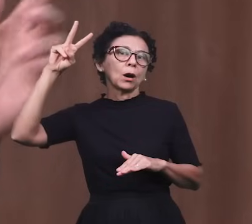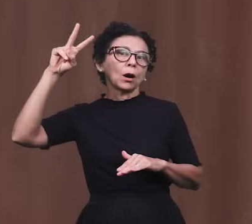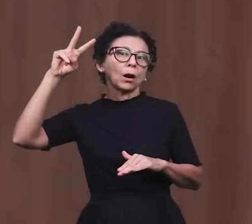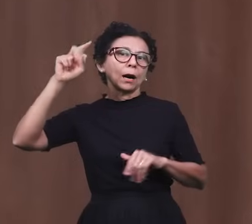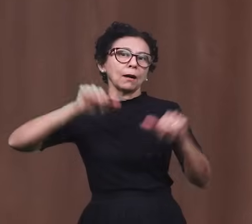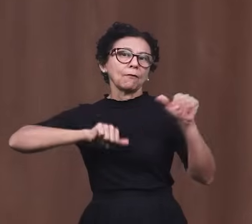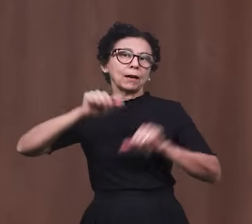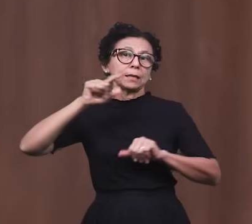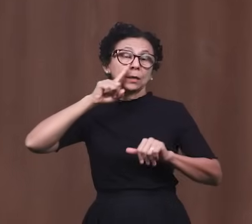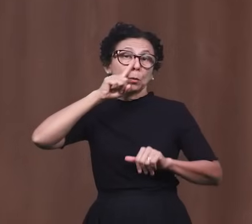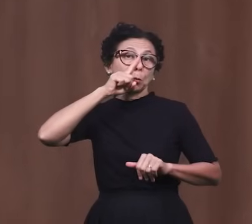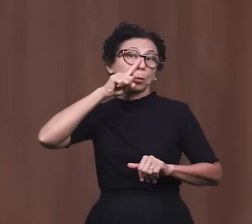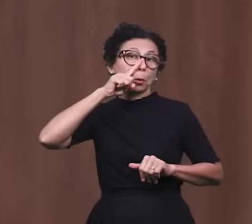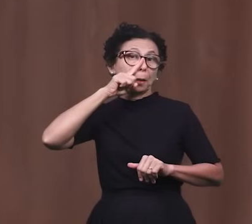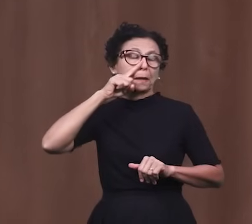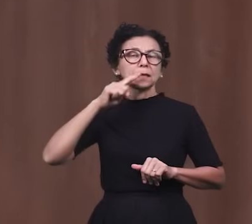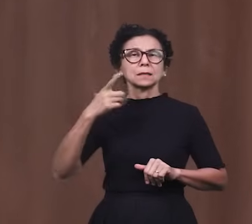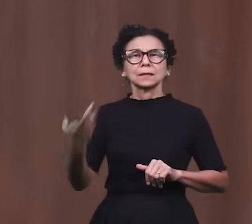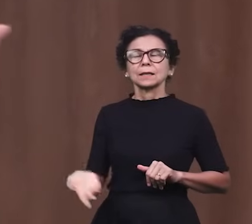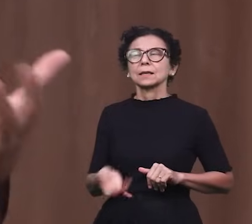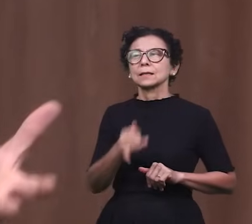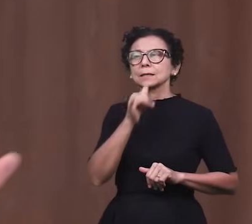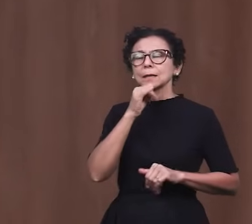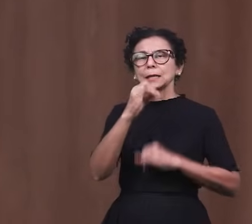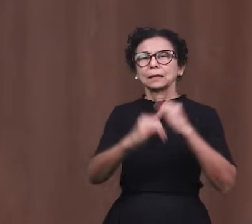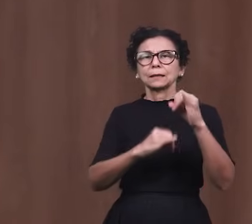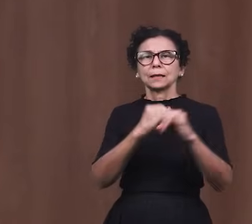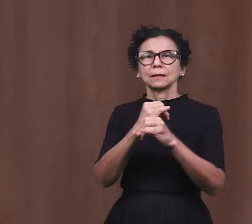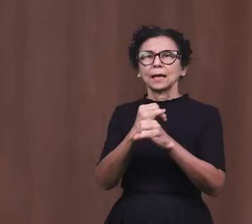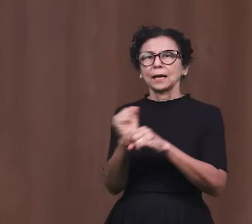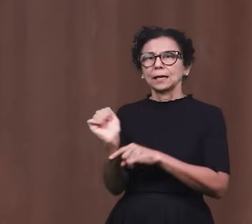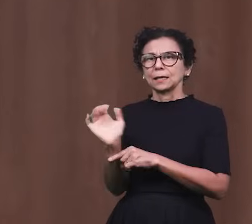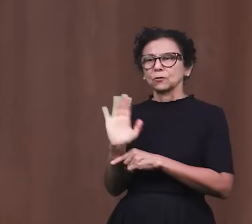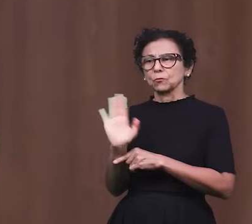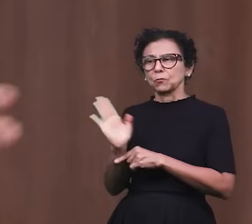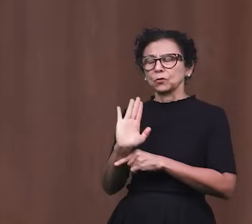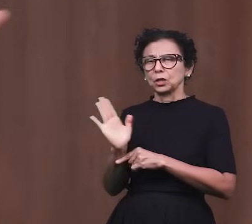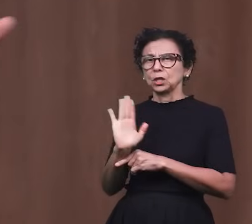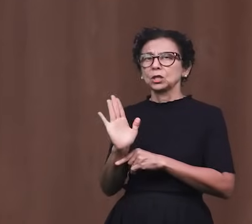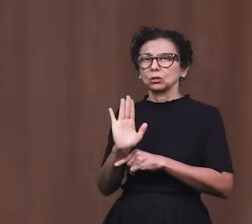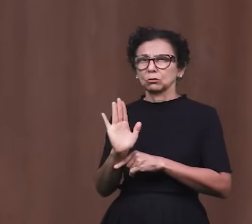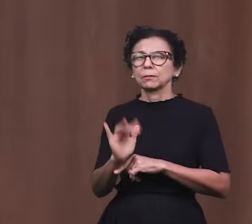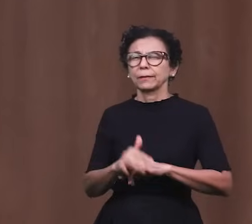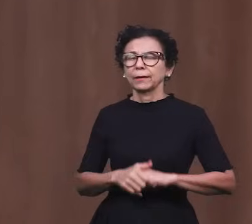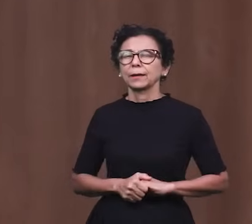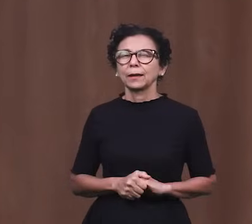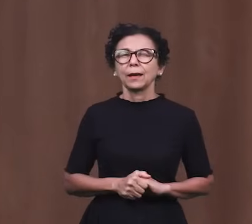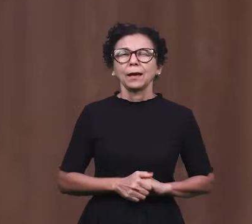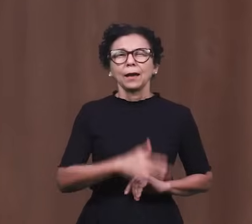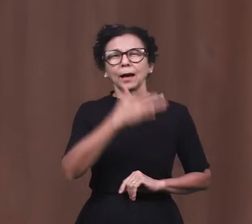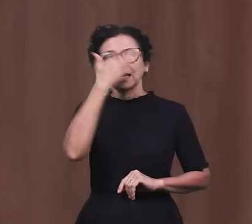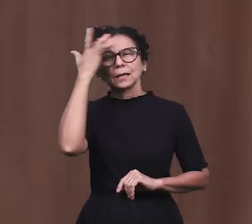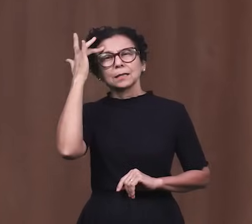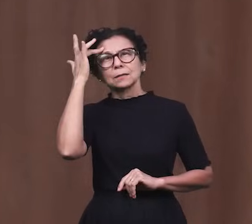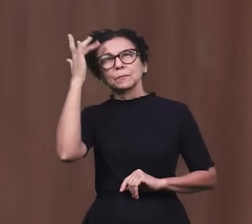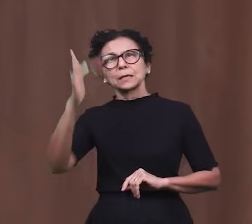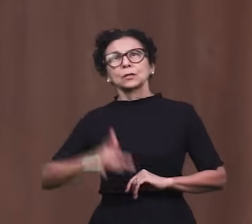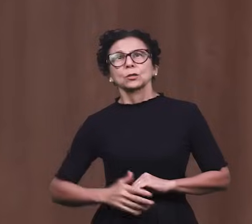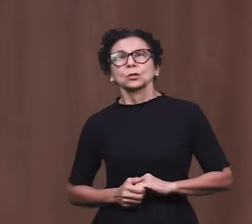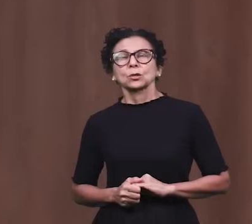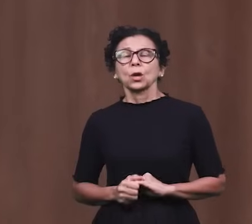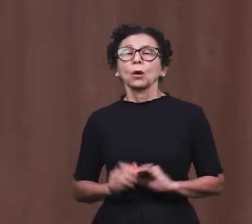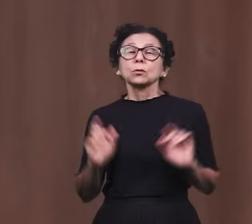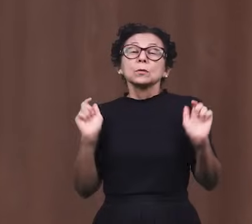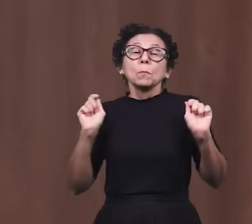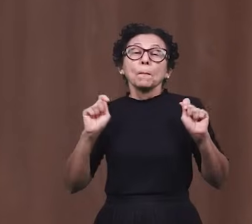até um cuidado que nós temos que ter quando nós vemos vídeos na internet, né, seja em canais e coisas e tal, porque muitas vezes a pessoa só fala